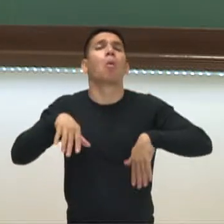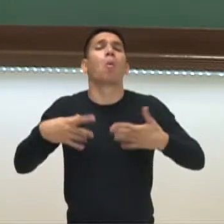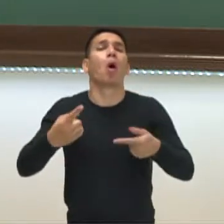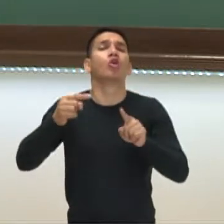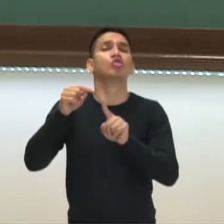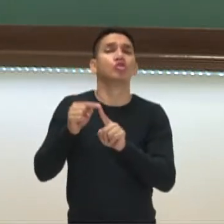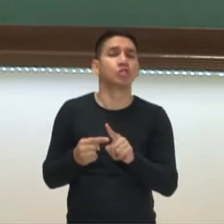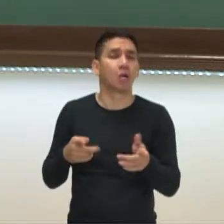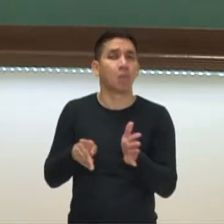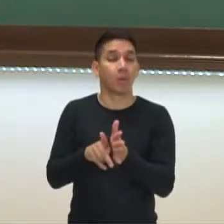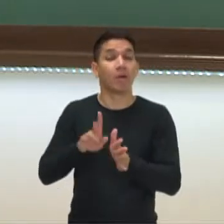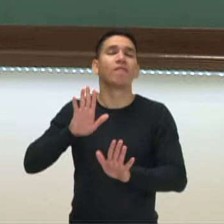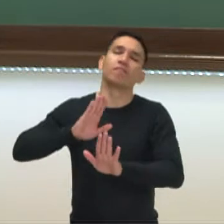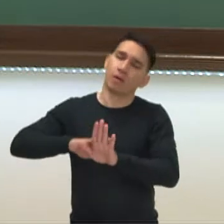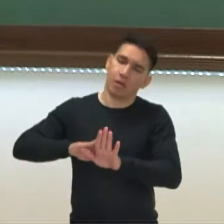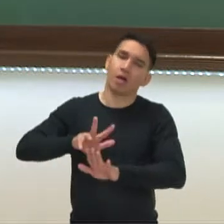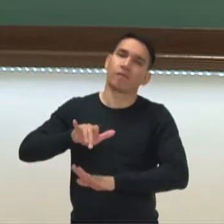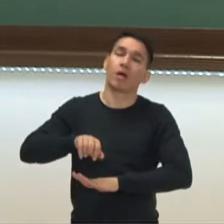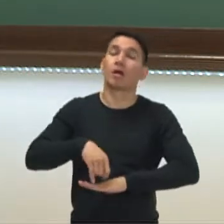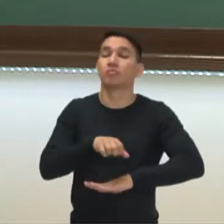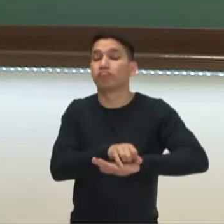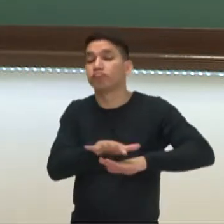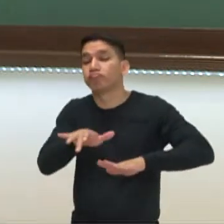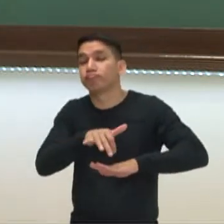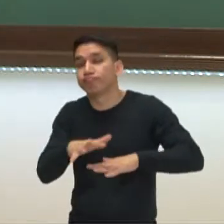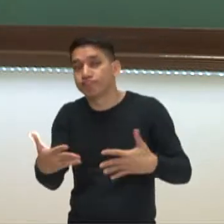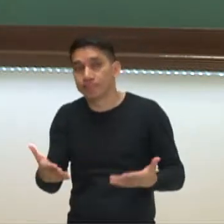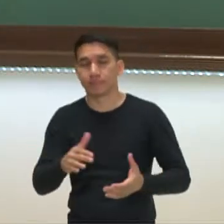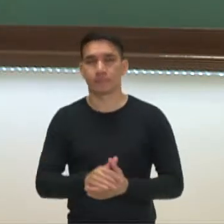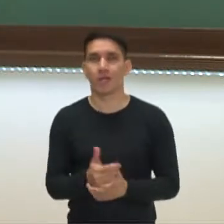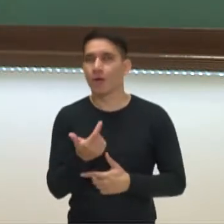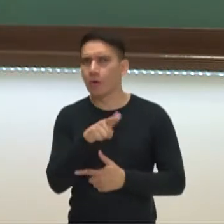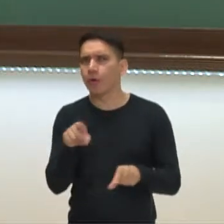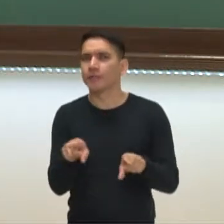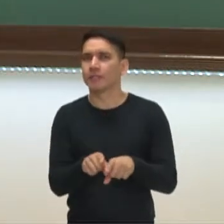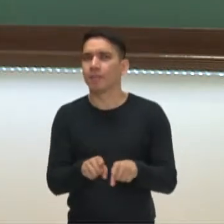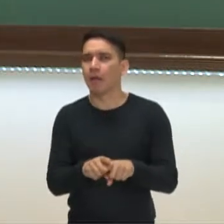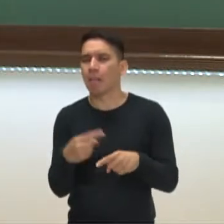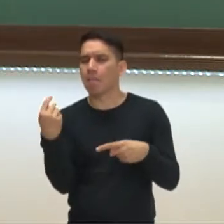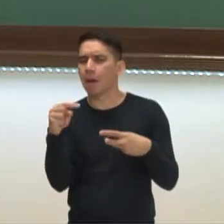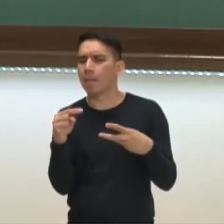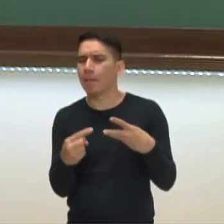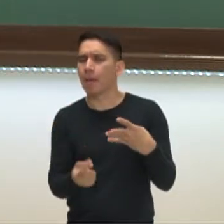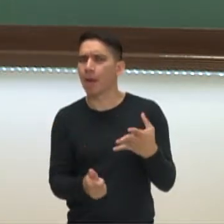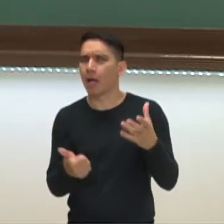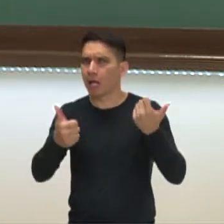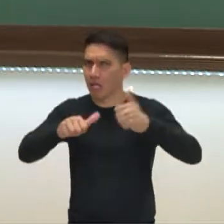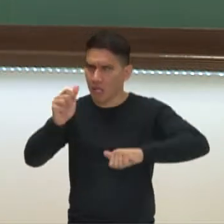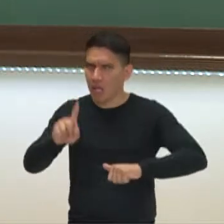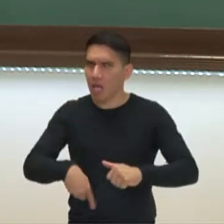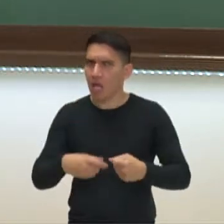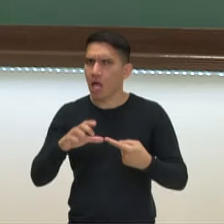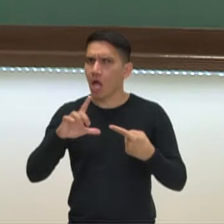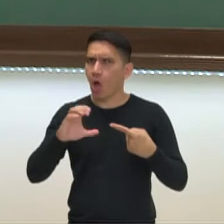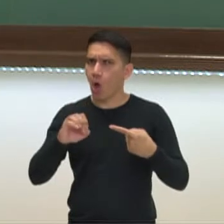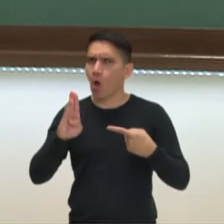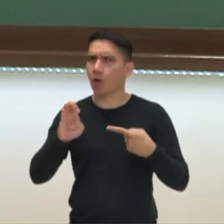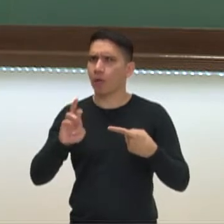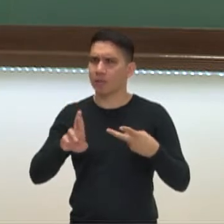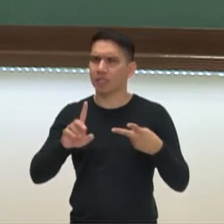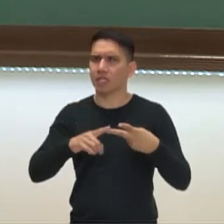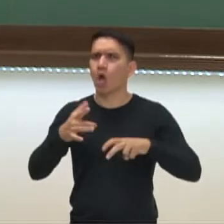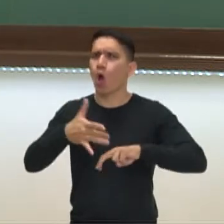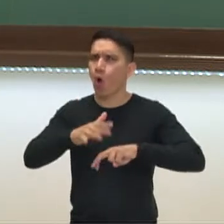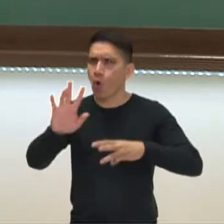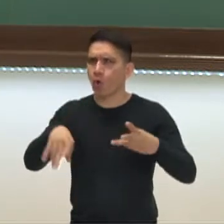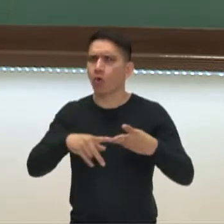na condutividade do material. Outra coisa é os aspectos químicos. Que tipo de material que é? É cobre? É prata? É ouro? Né? Que tipo